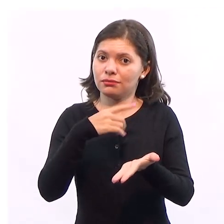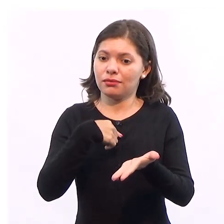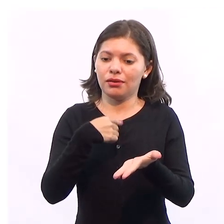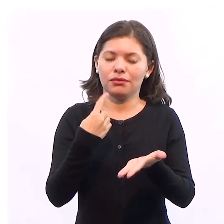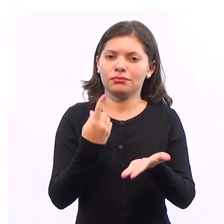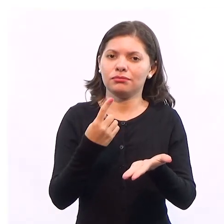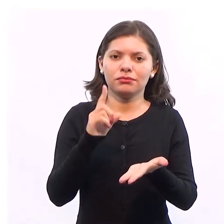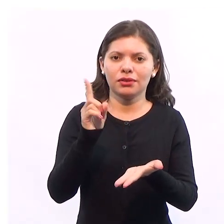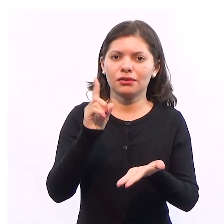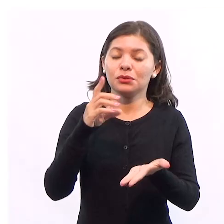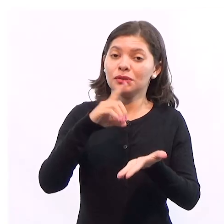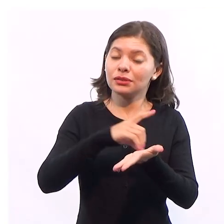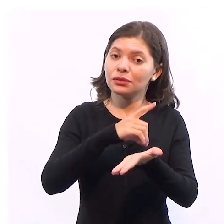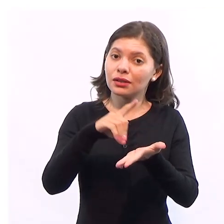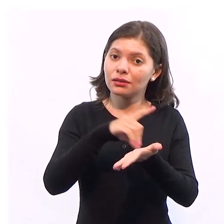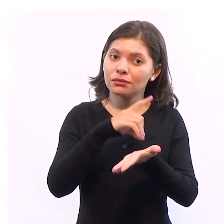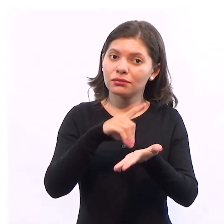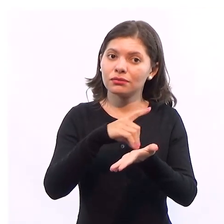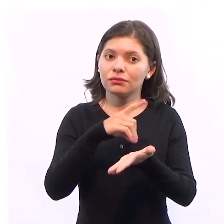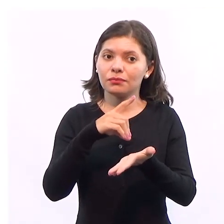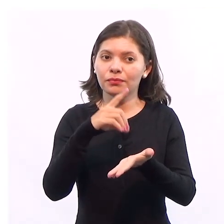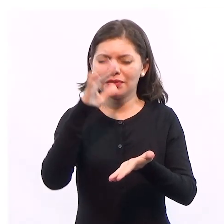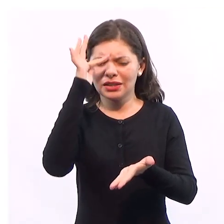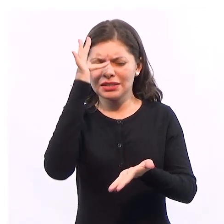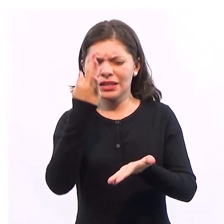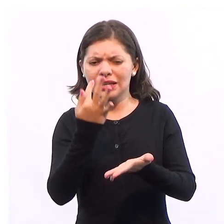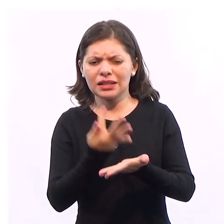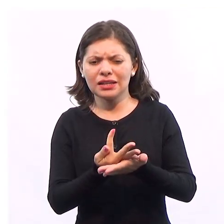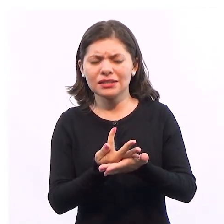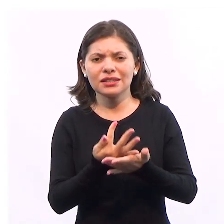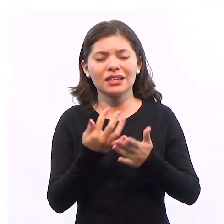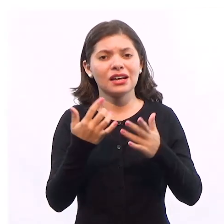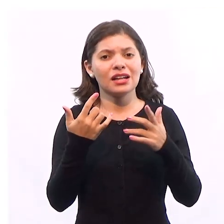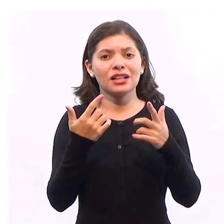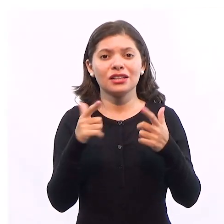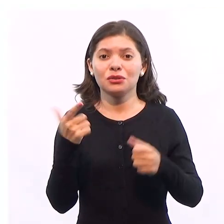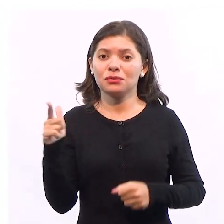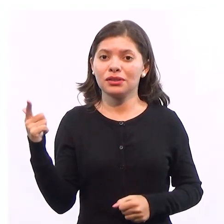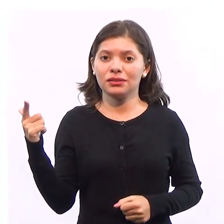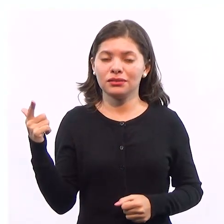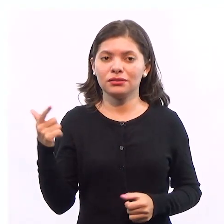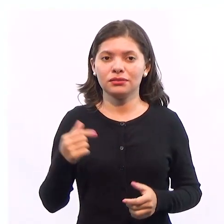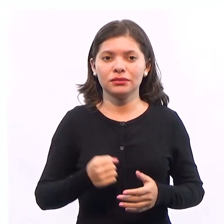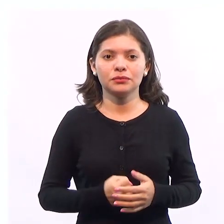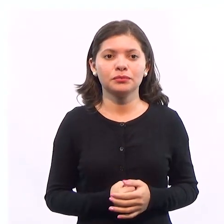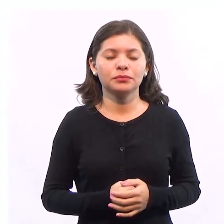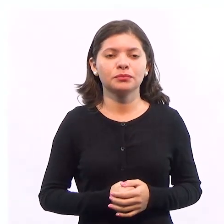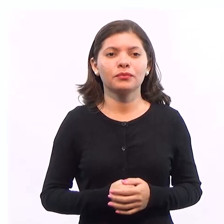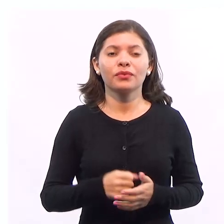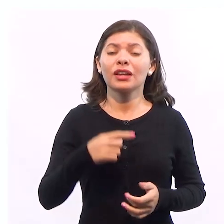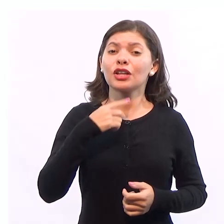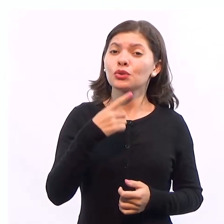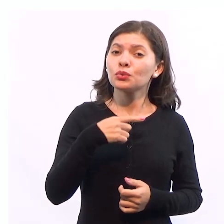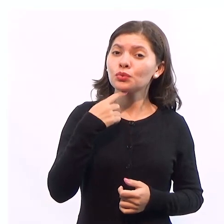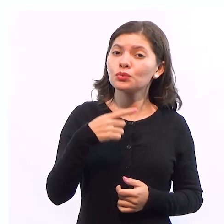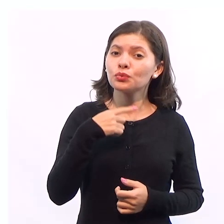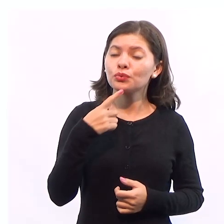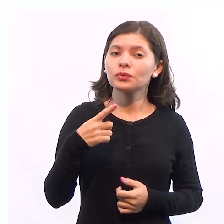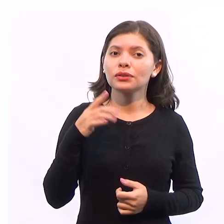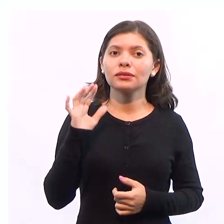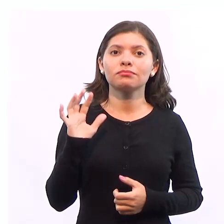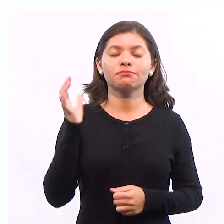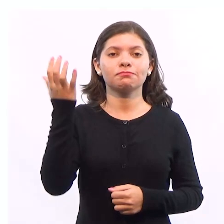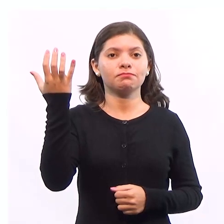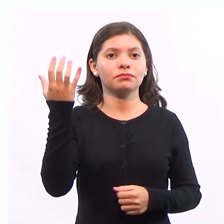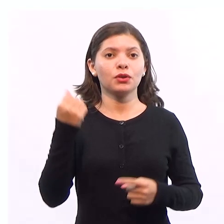não acontecer. Está lá no dicionário, gente, não estou inventando. É incerto, duvidoso, que acontece por acaso